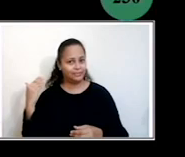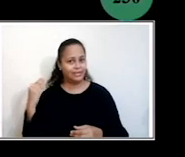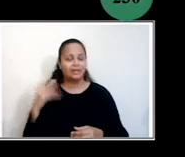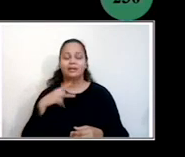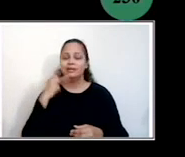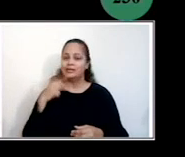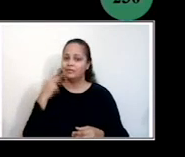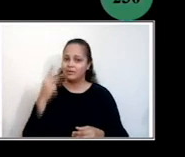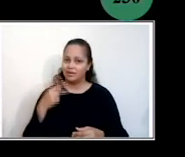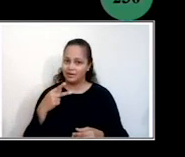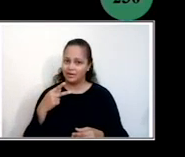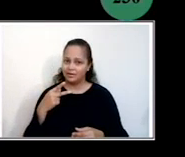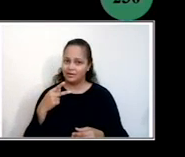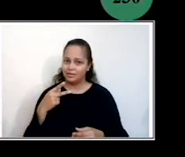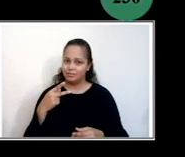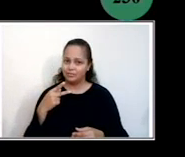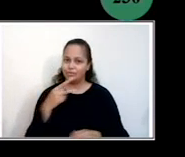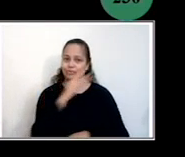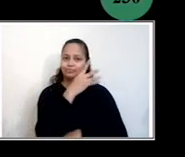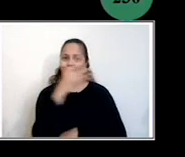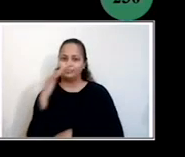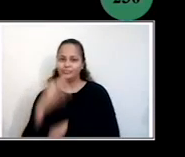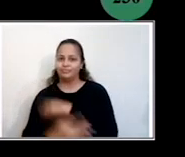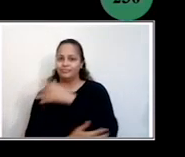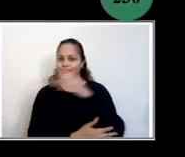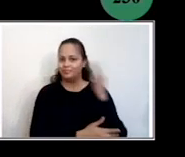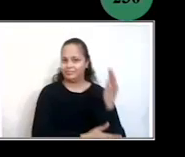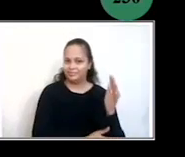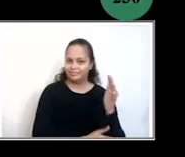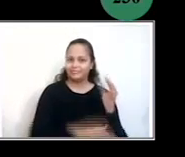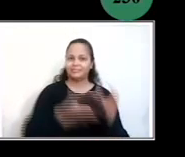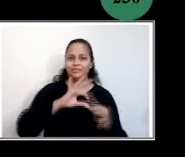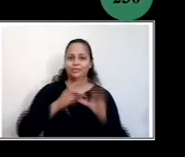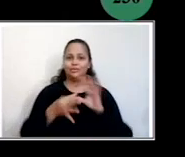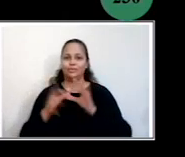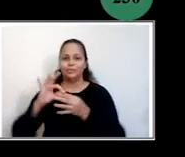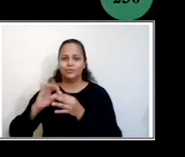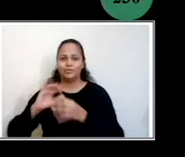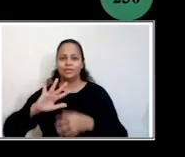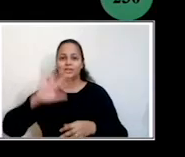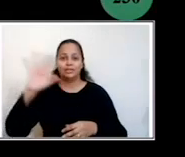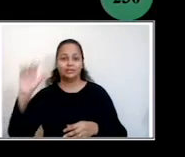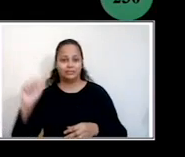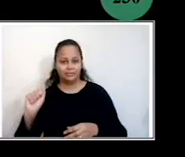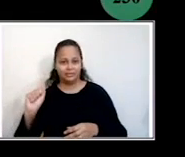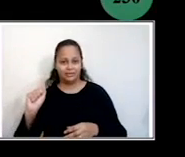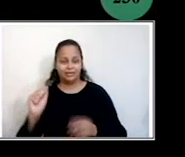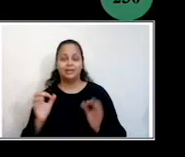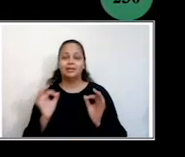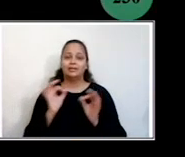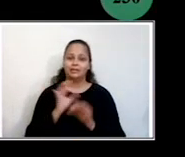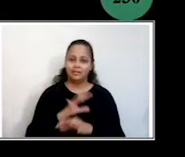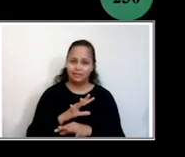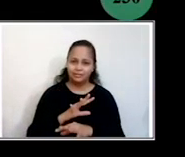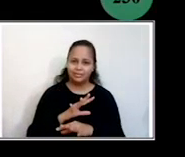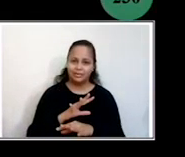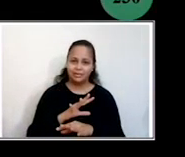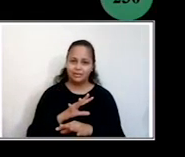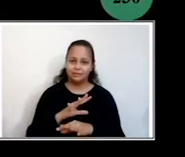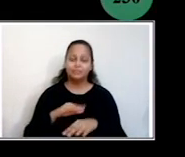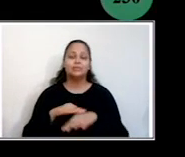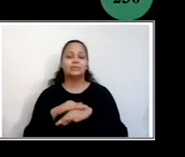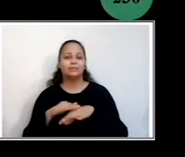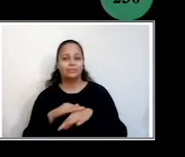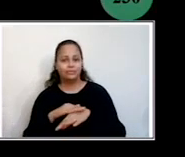nós falávamos sobre os aspectos naturais do continente asiático. Nós finalizamos o assunto dos fatores